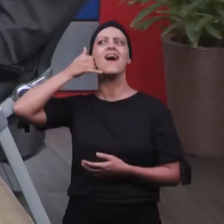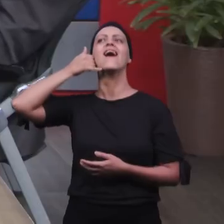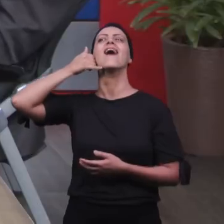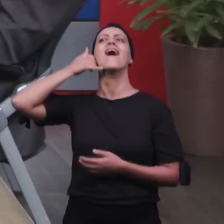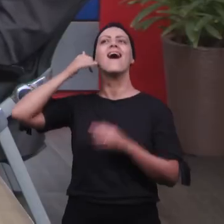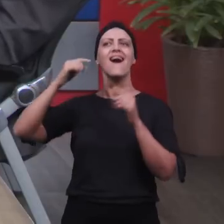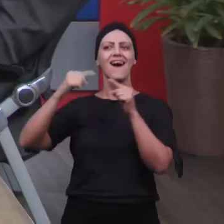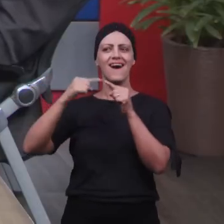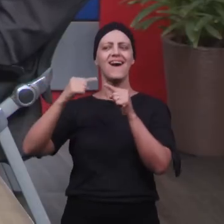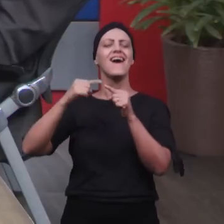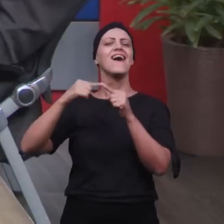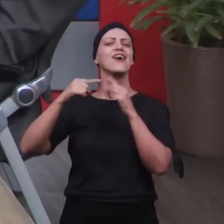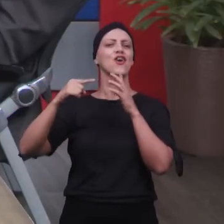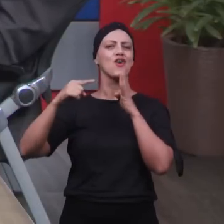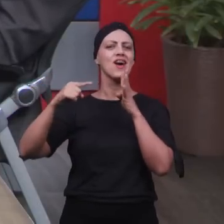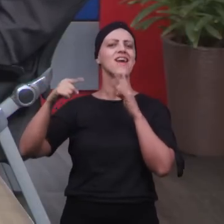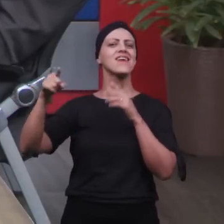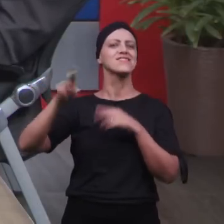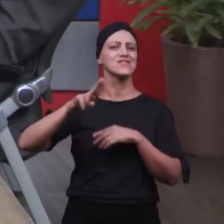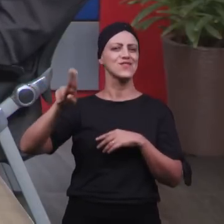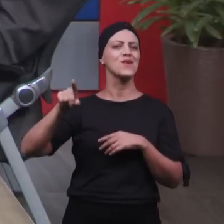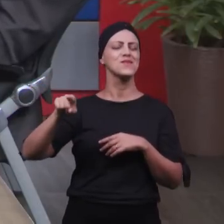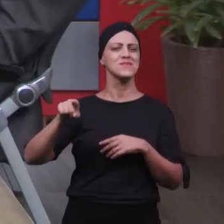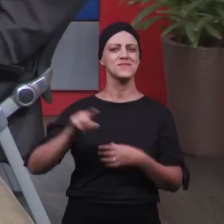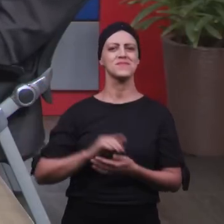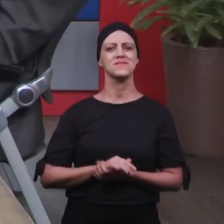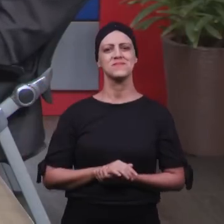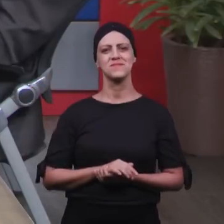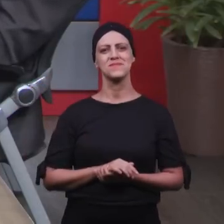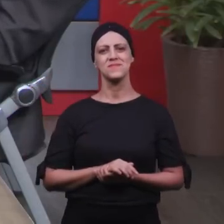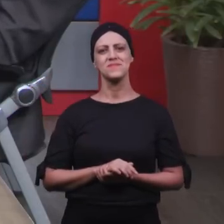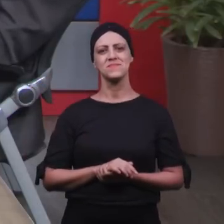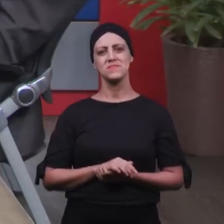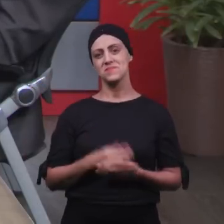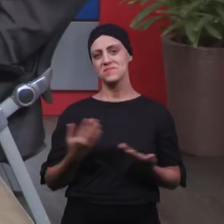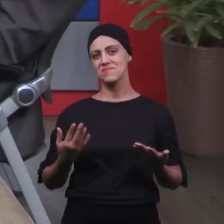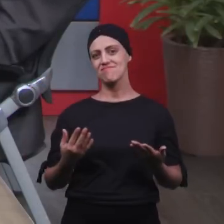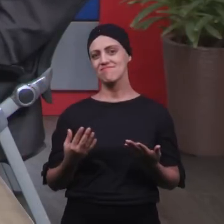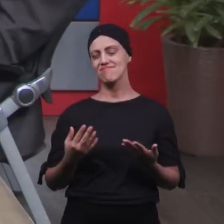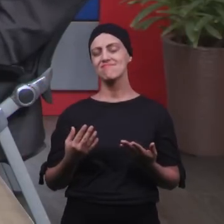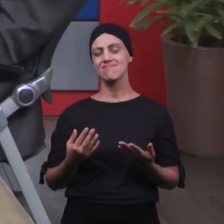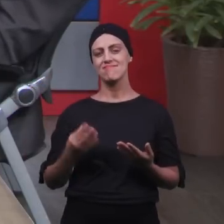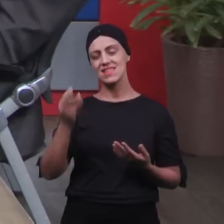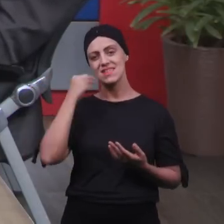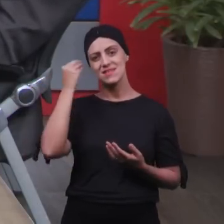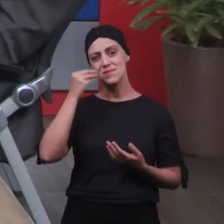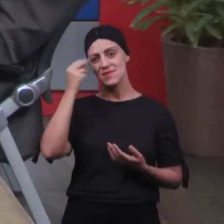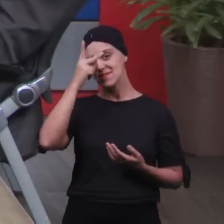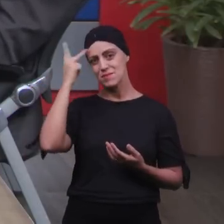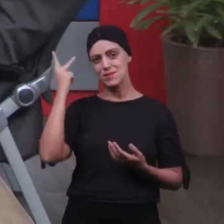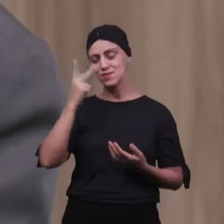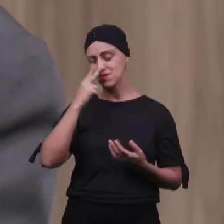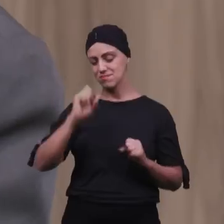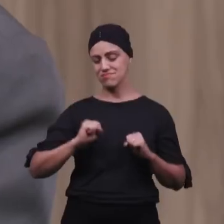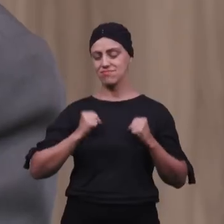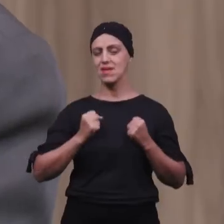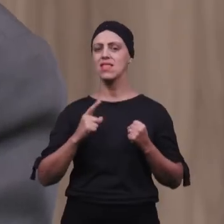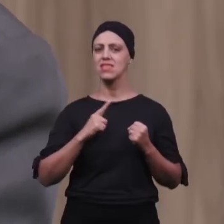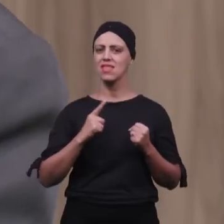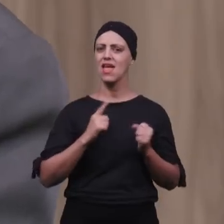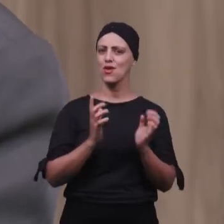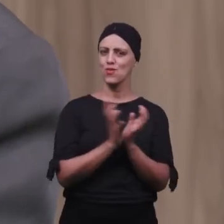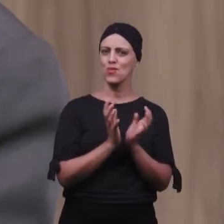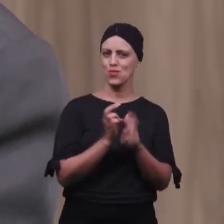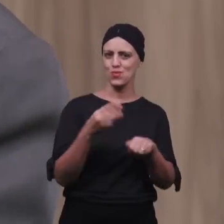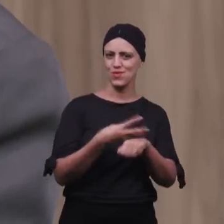nome. Então, como ele disse, a experiência edifica e nós colocamos no grupo. Nós temos nosso grupo.